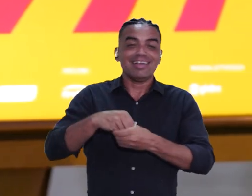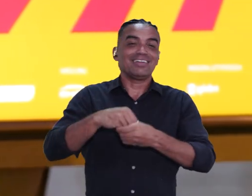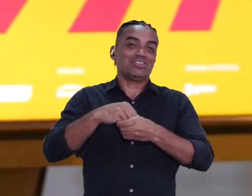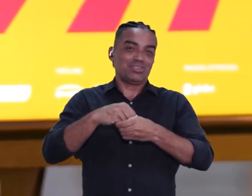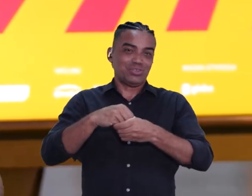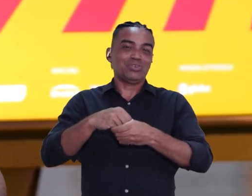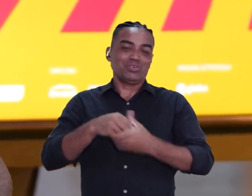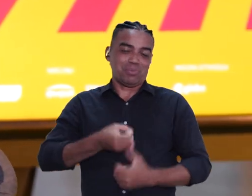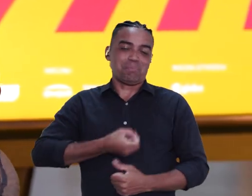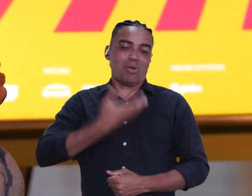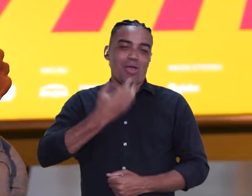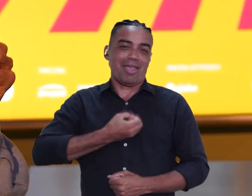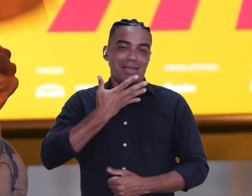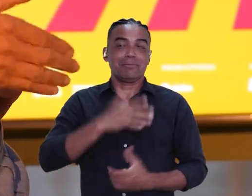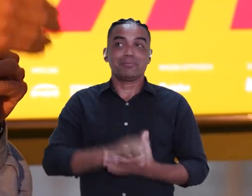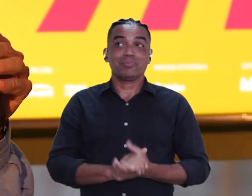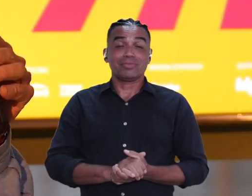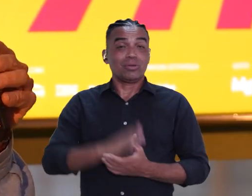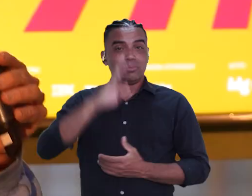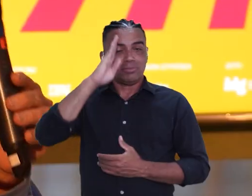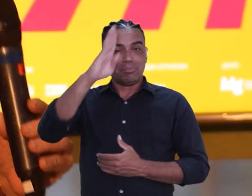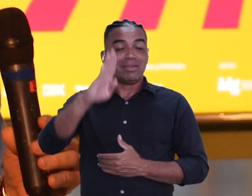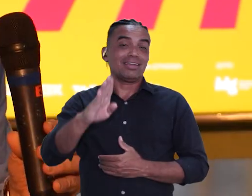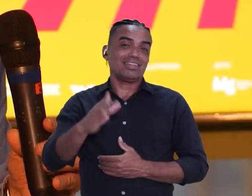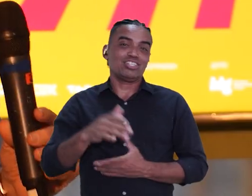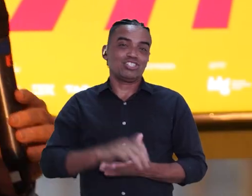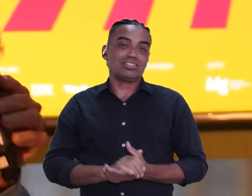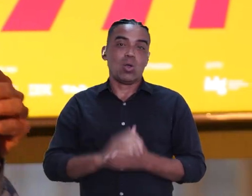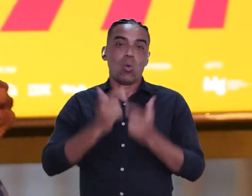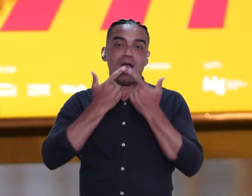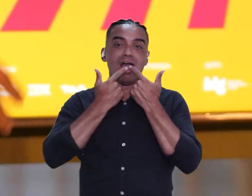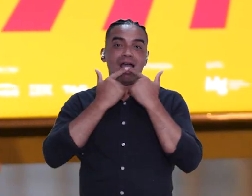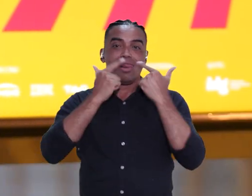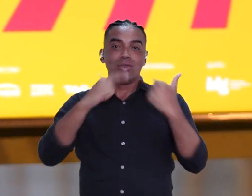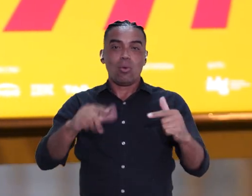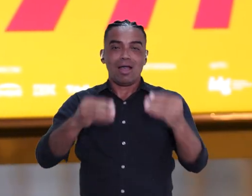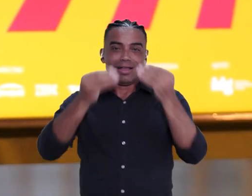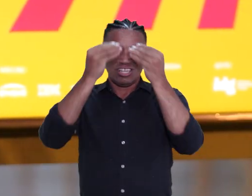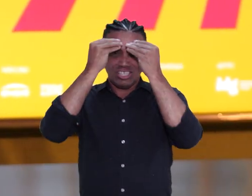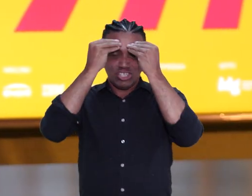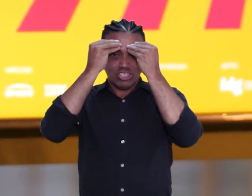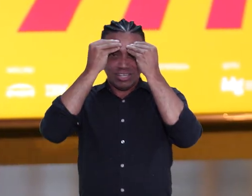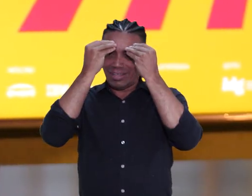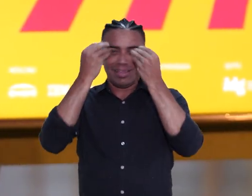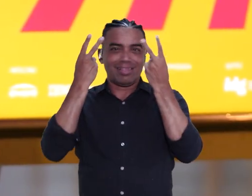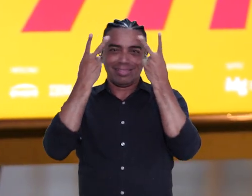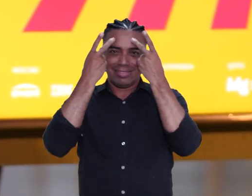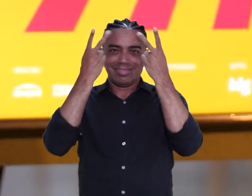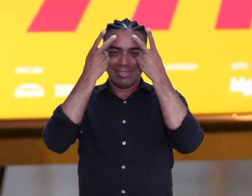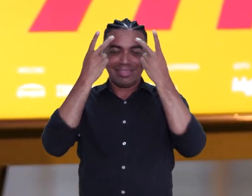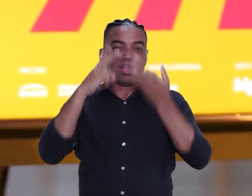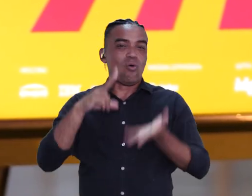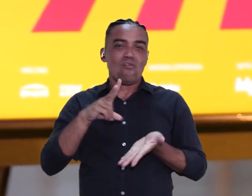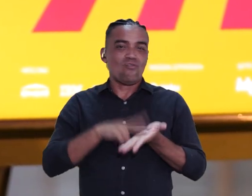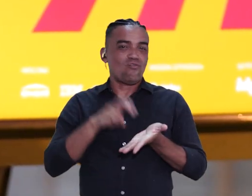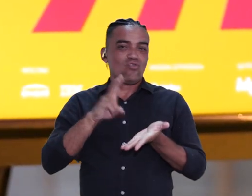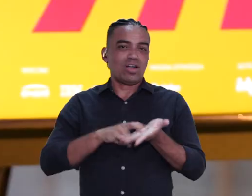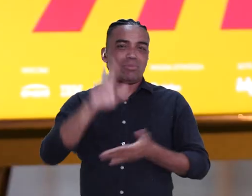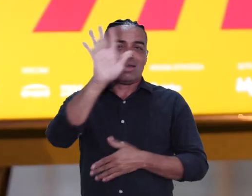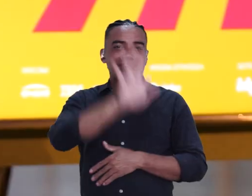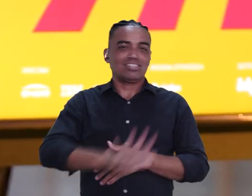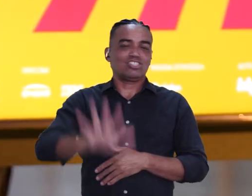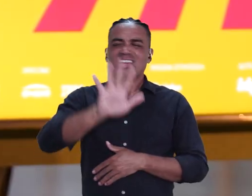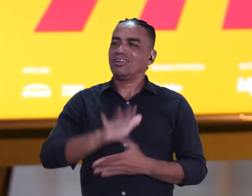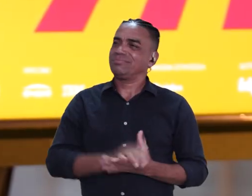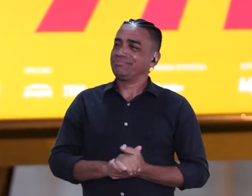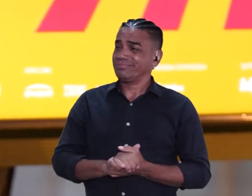principalmente, o poema entrou para a linguagem comum. Ele passou a fazer parte do vocabulário geral. E você